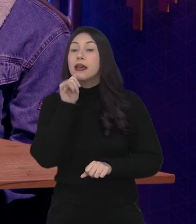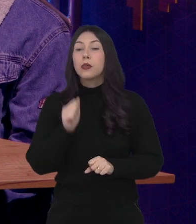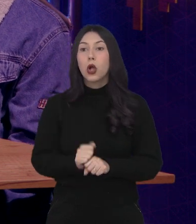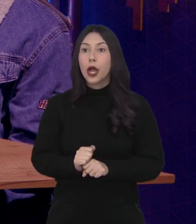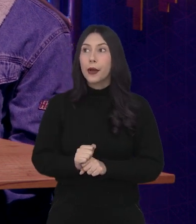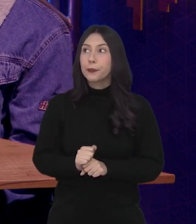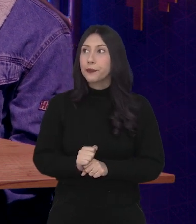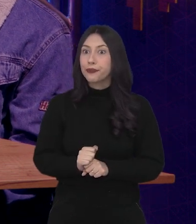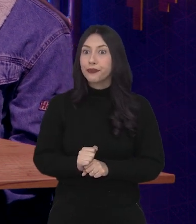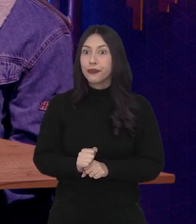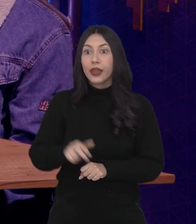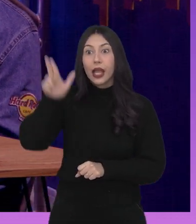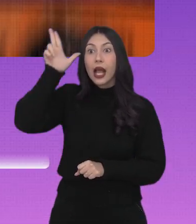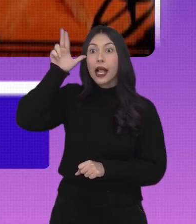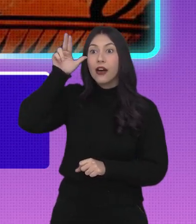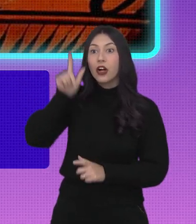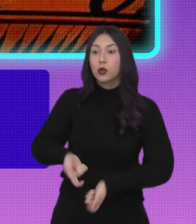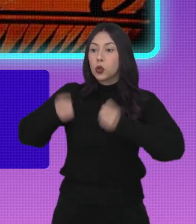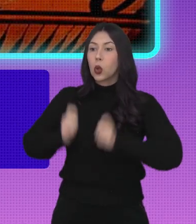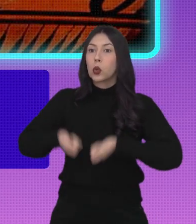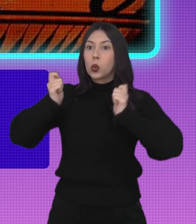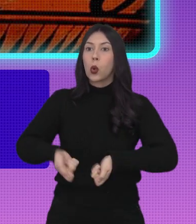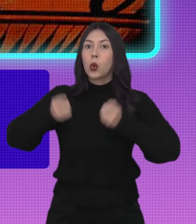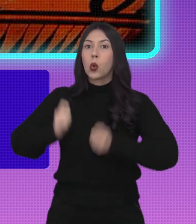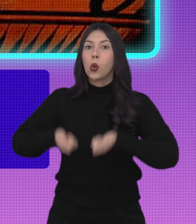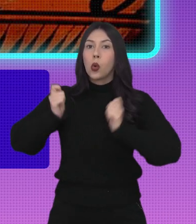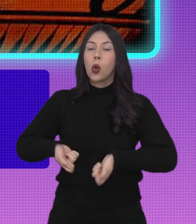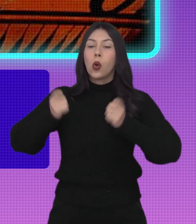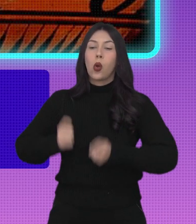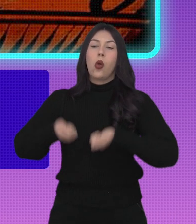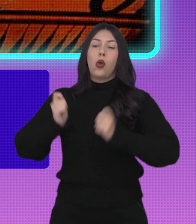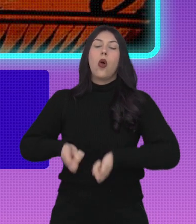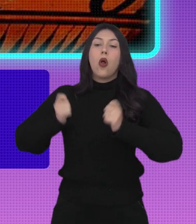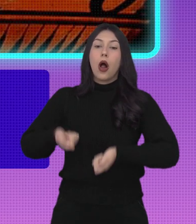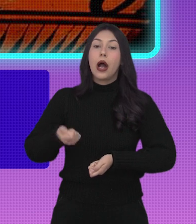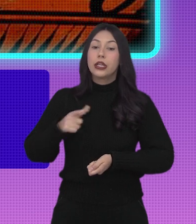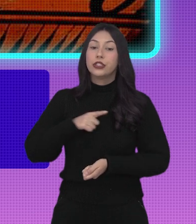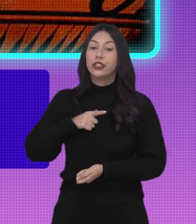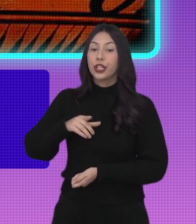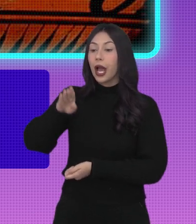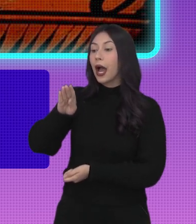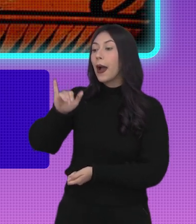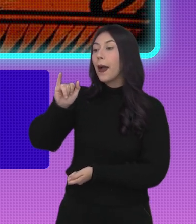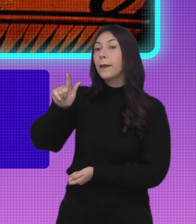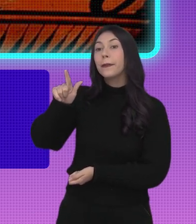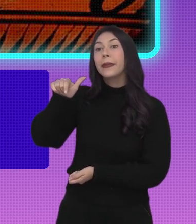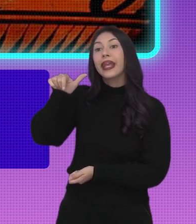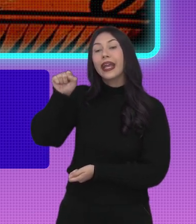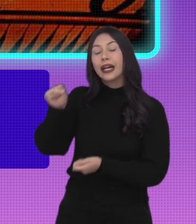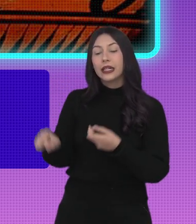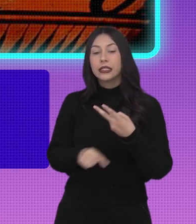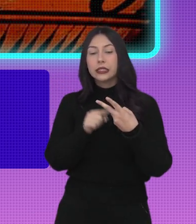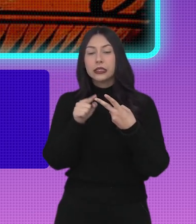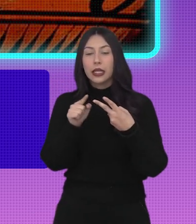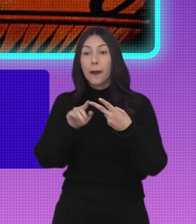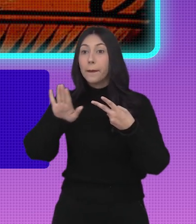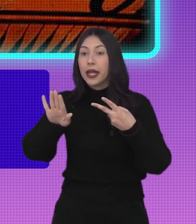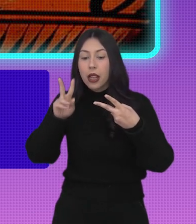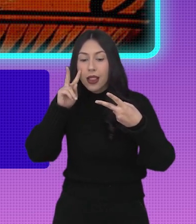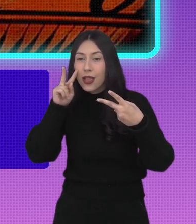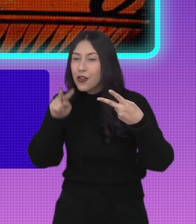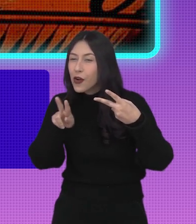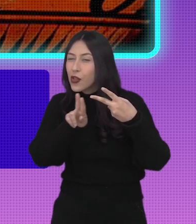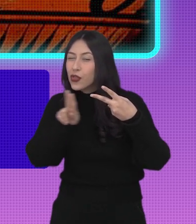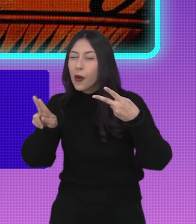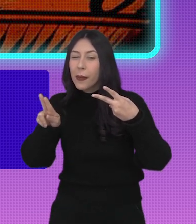corrida com cavalos, né? Que tinha as bigas e as... Deixa eu até pegar o